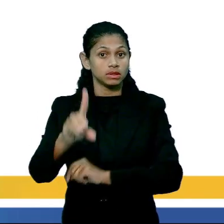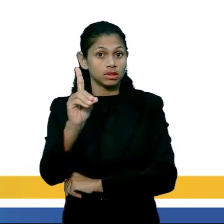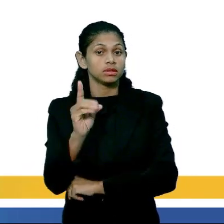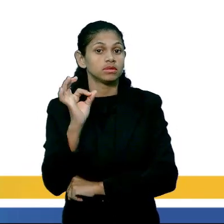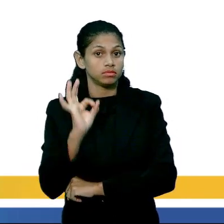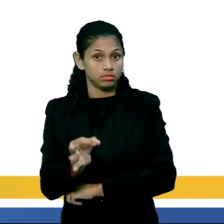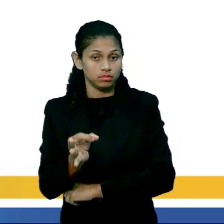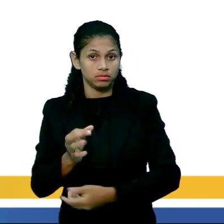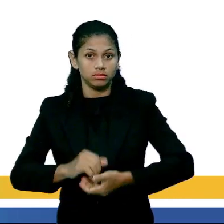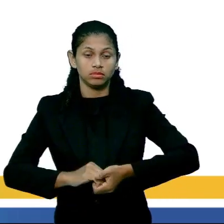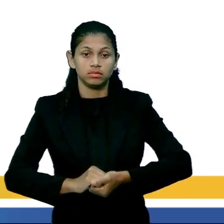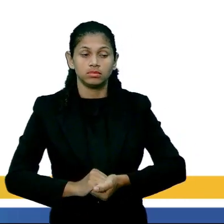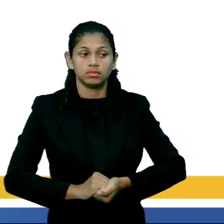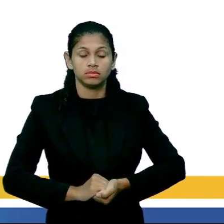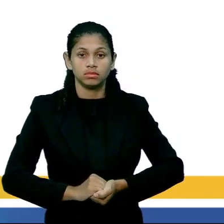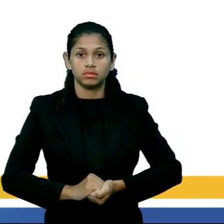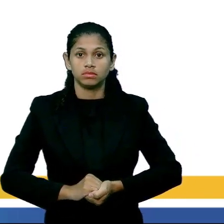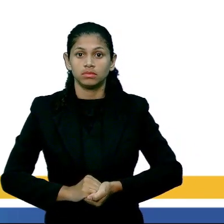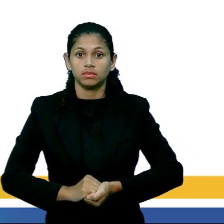é a letra d